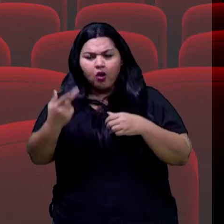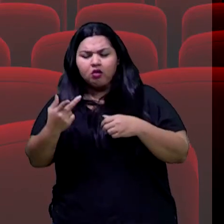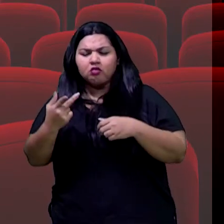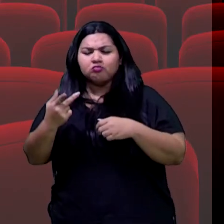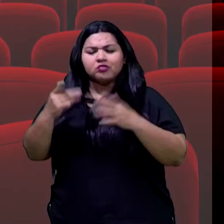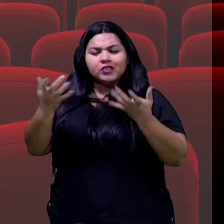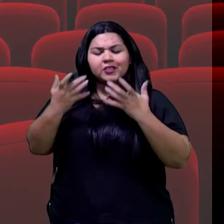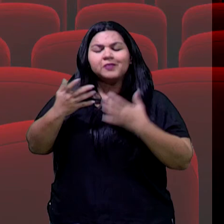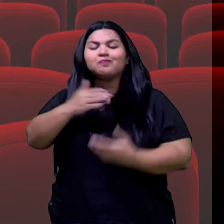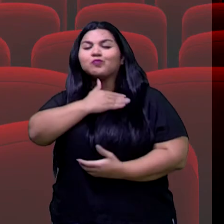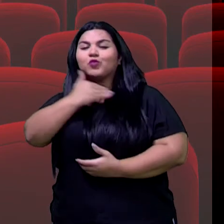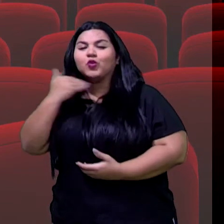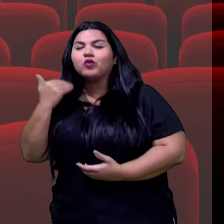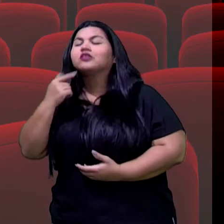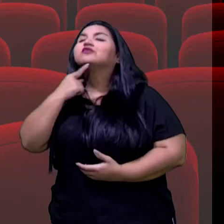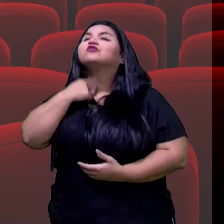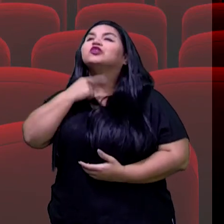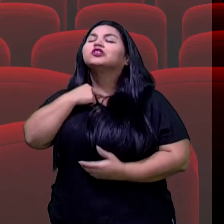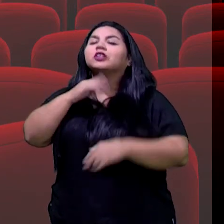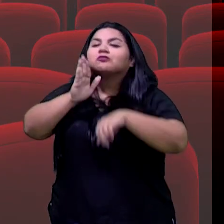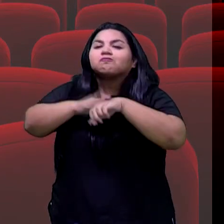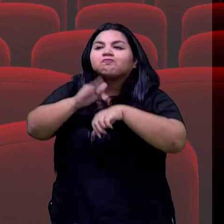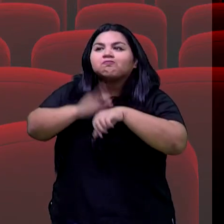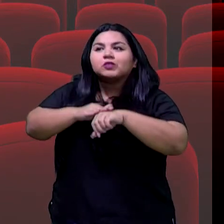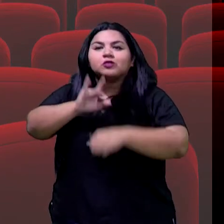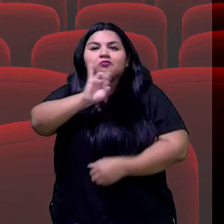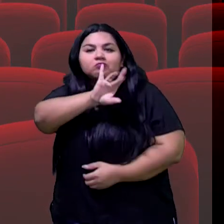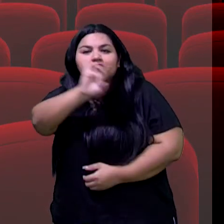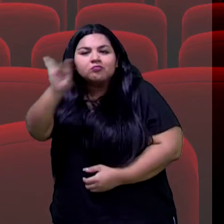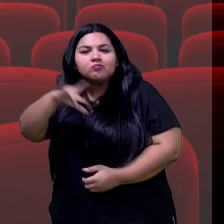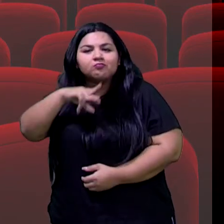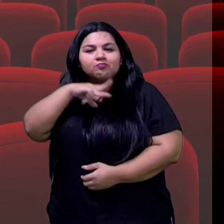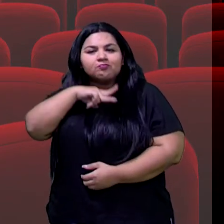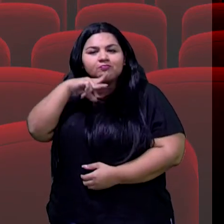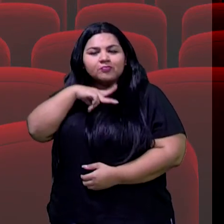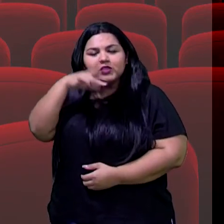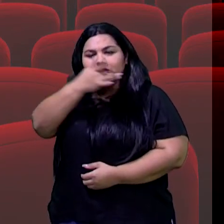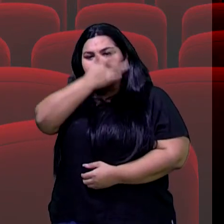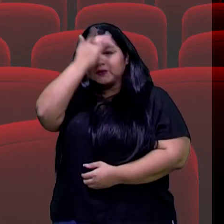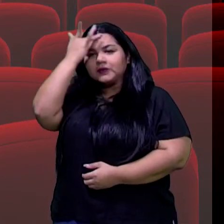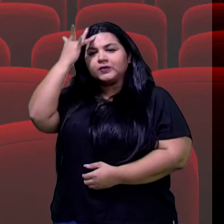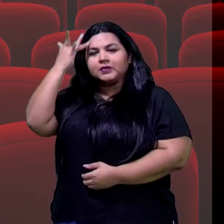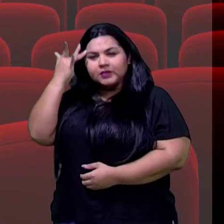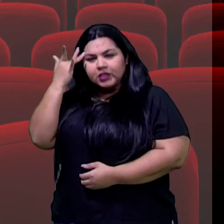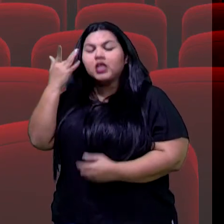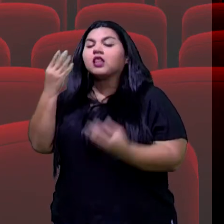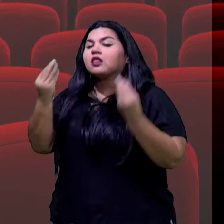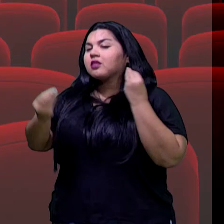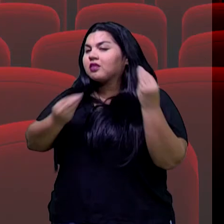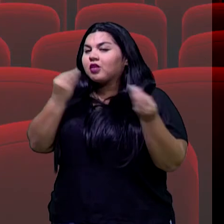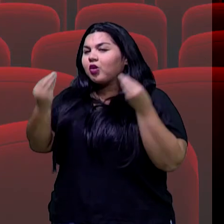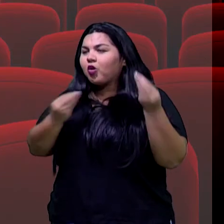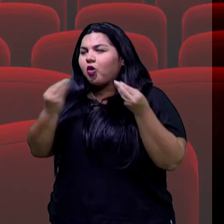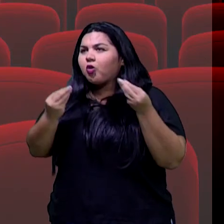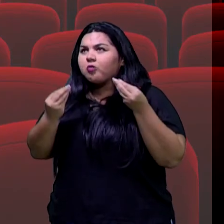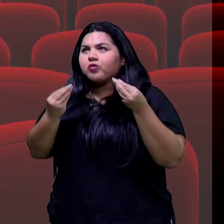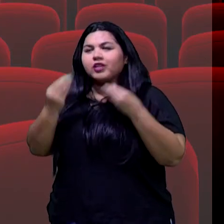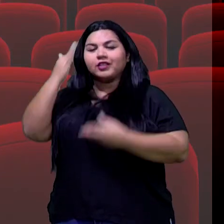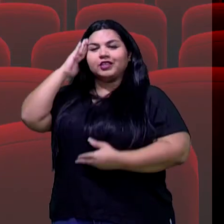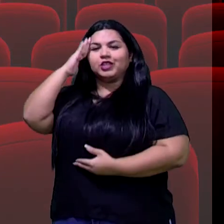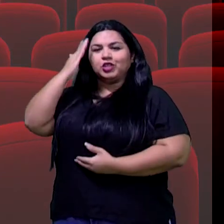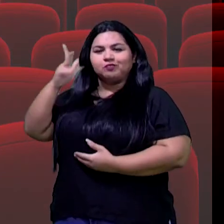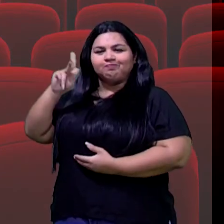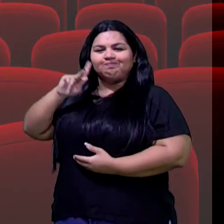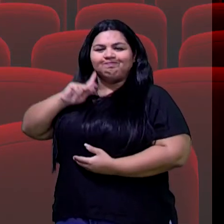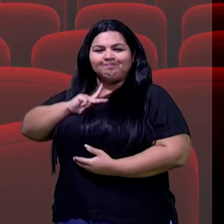da ética, né, das vontades pessoais de quem está passando, não é, por aquele momento e de como ele interpreta isso para a sua vida, não é?